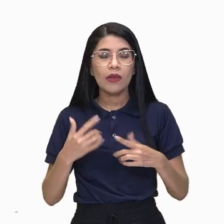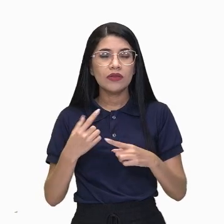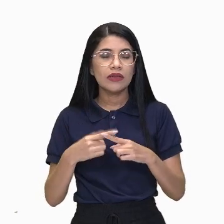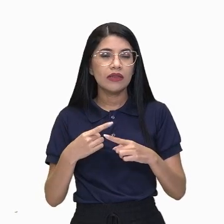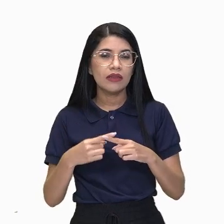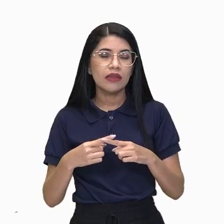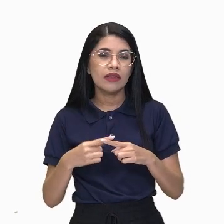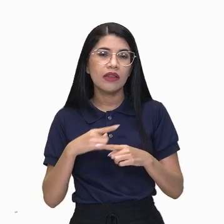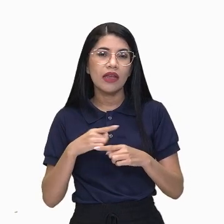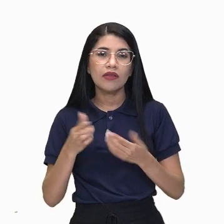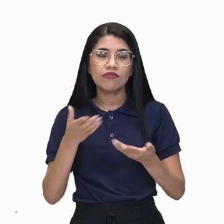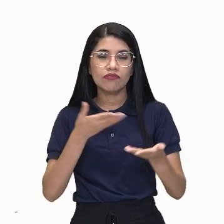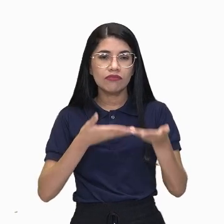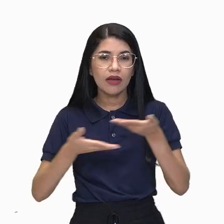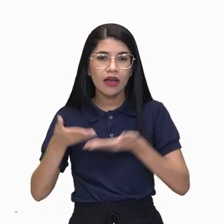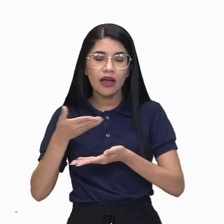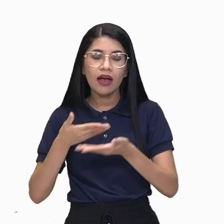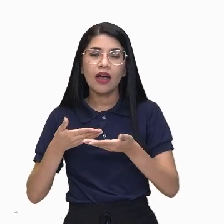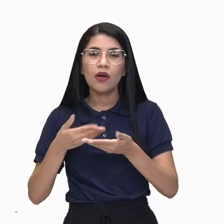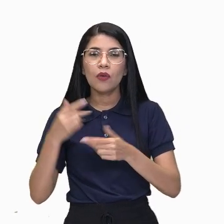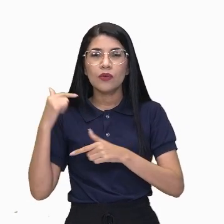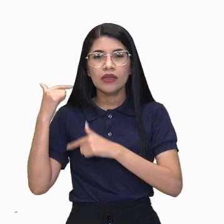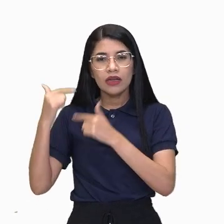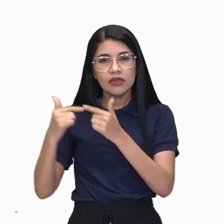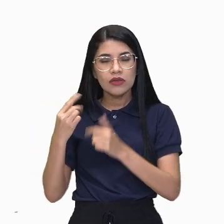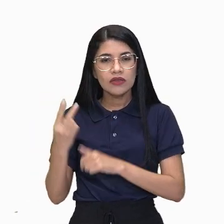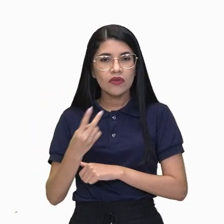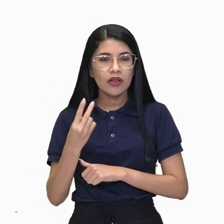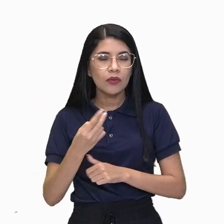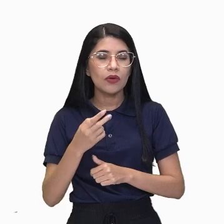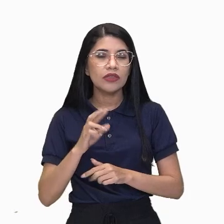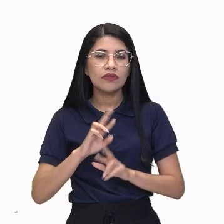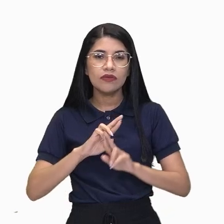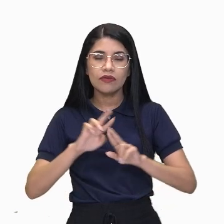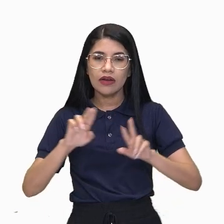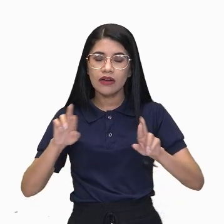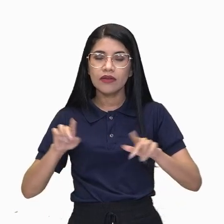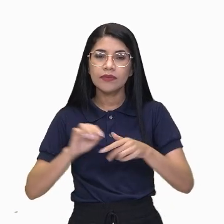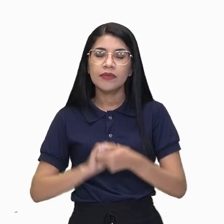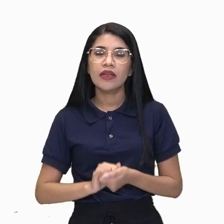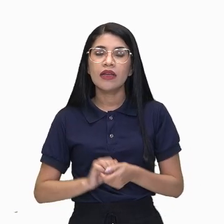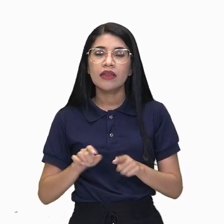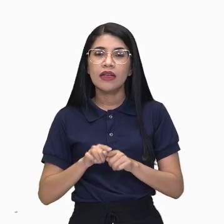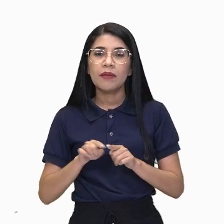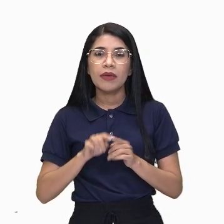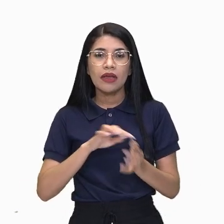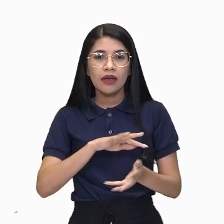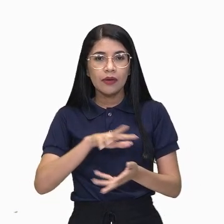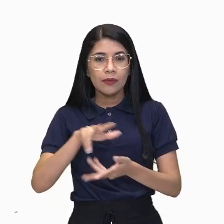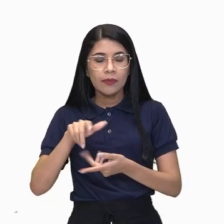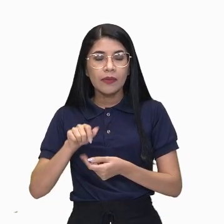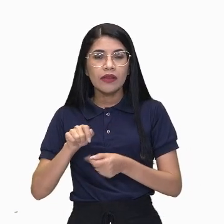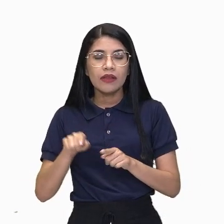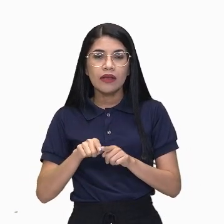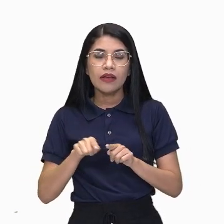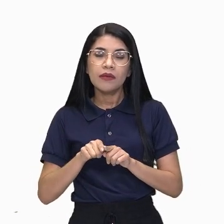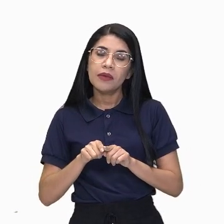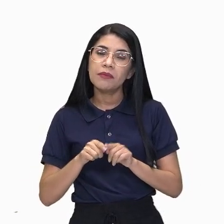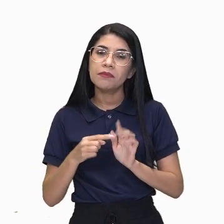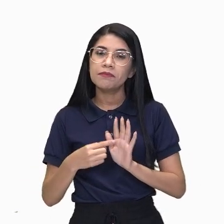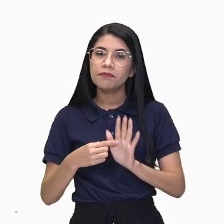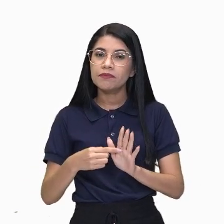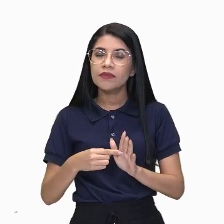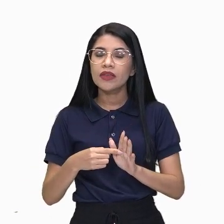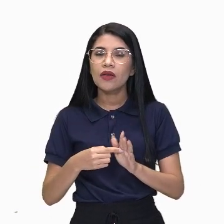envolve o diálogo entre diferentes tradições e valores. A modernidade e a globalização introduzem novas formas